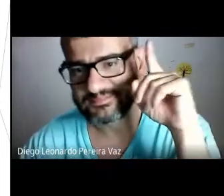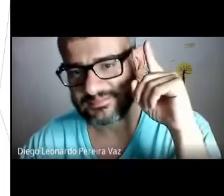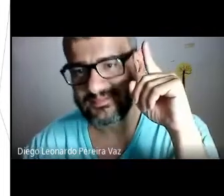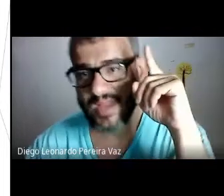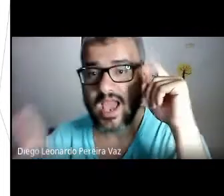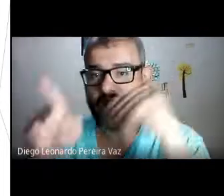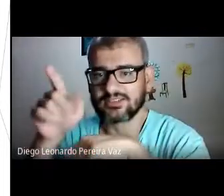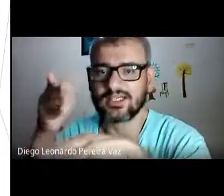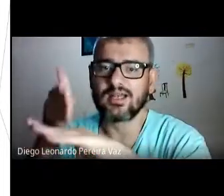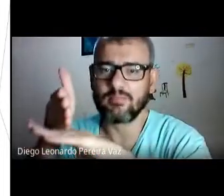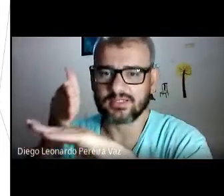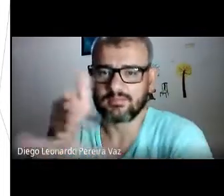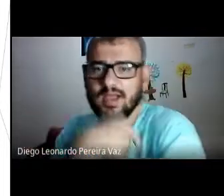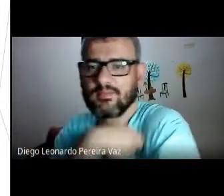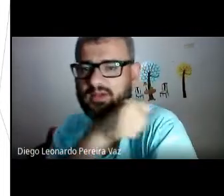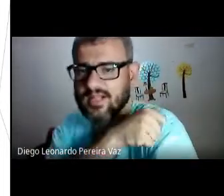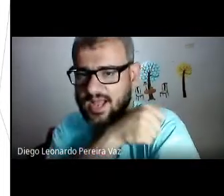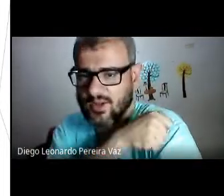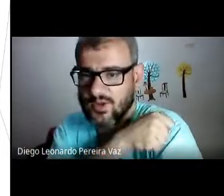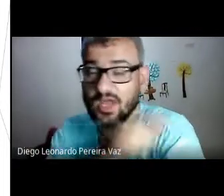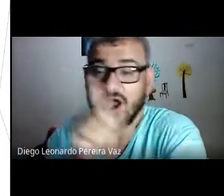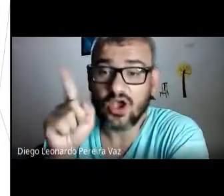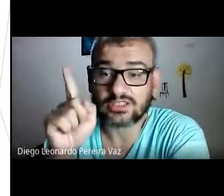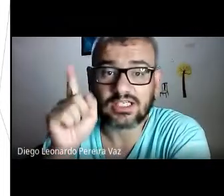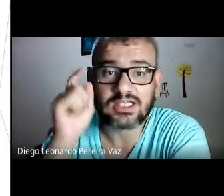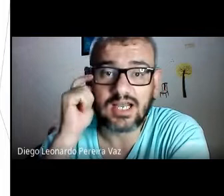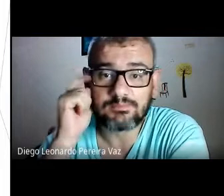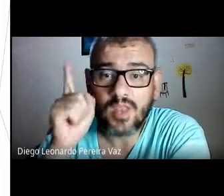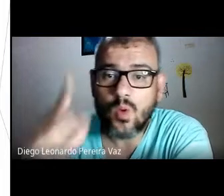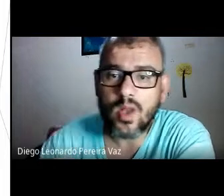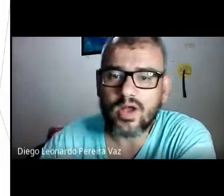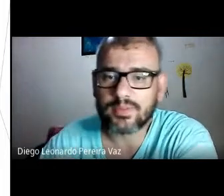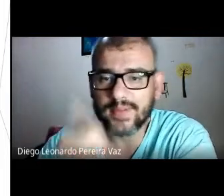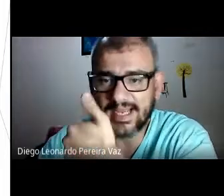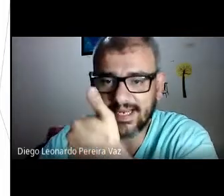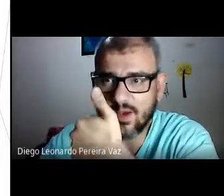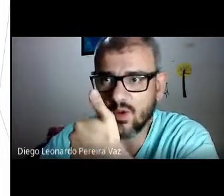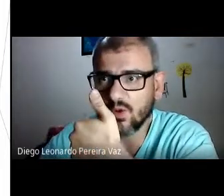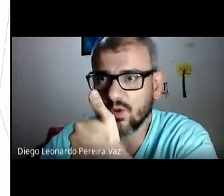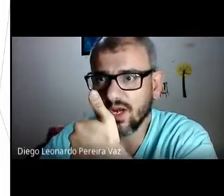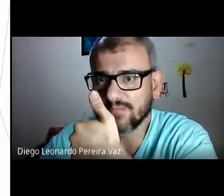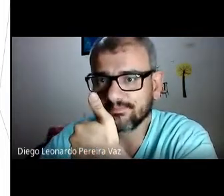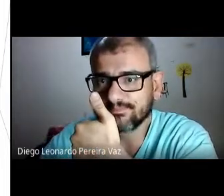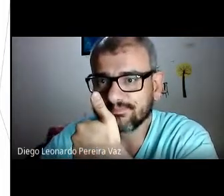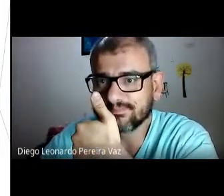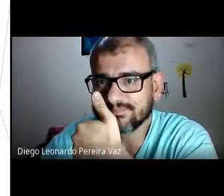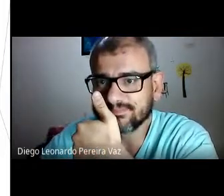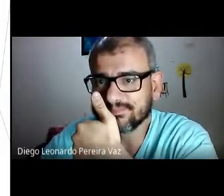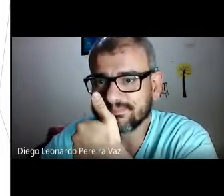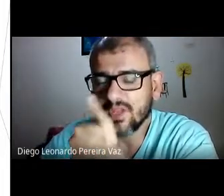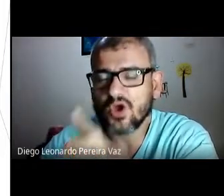Rosina, Rosina, participa, aluno, Rosina, com a primeira coluna.